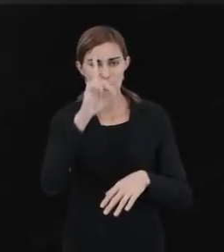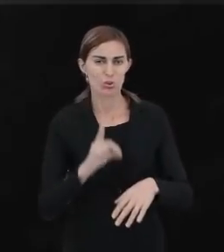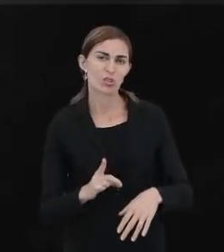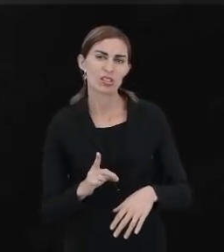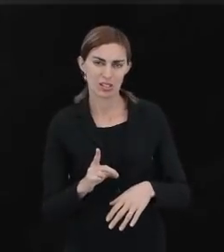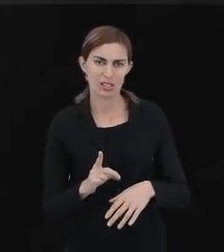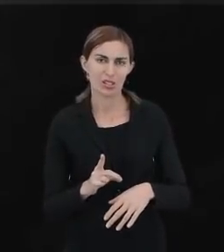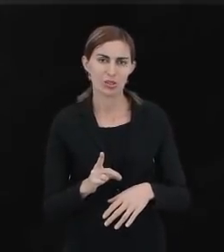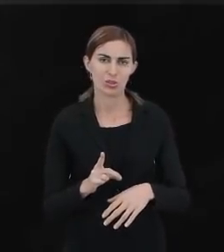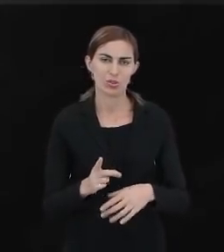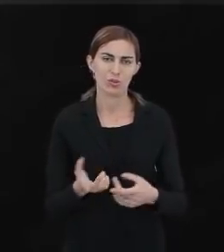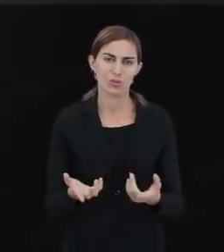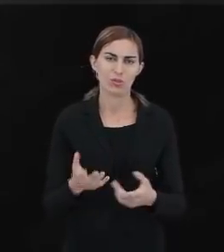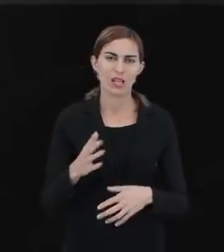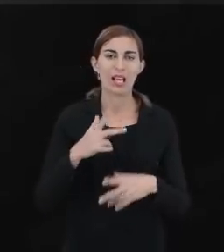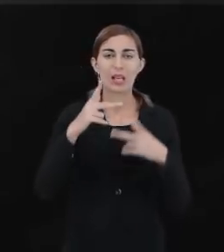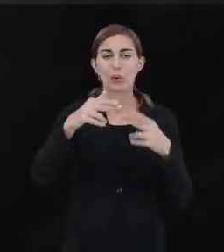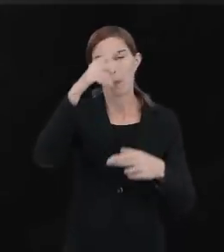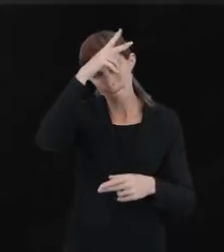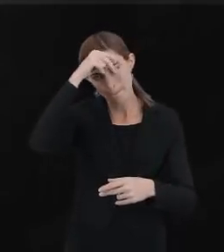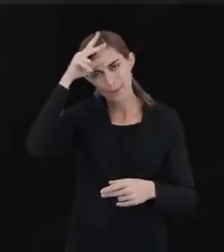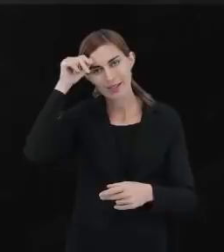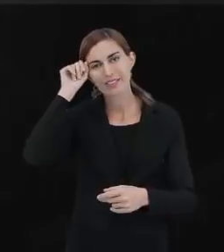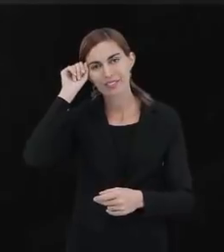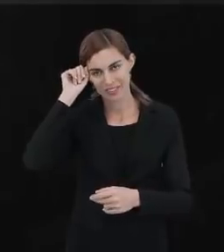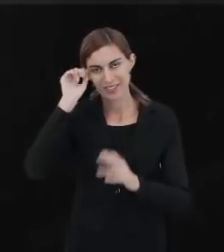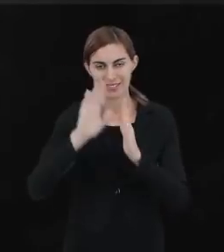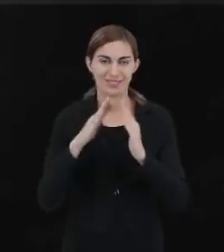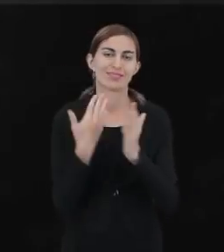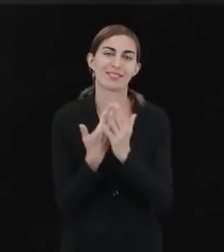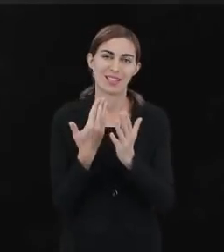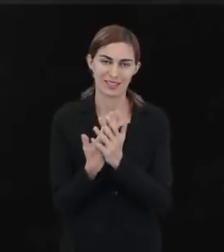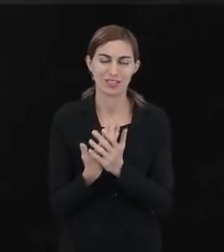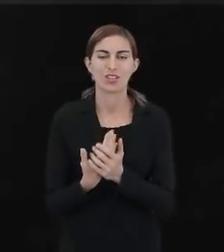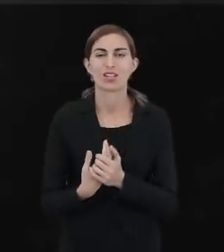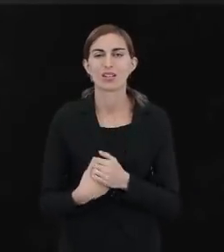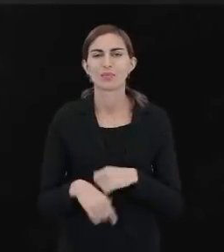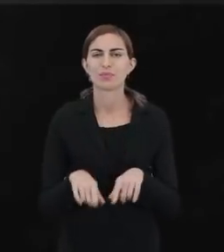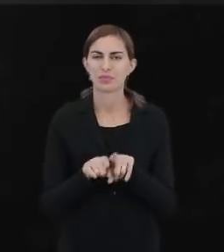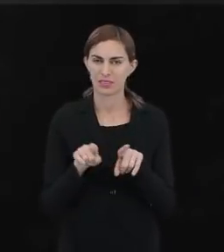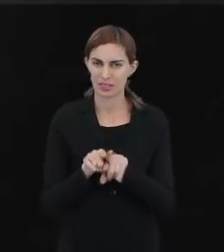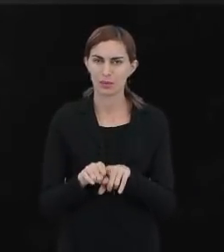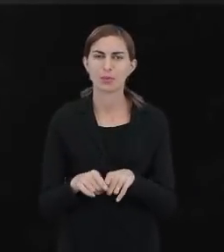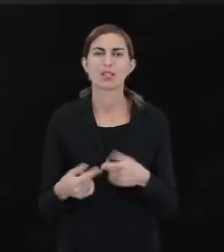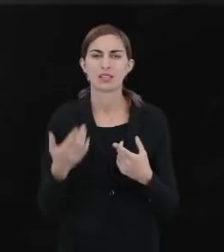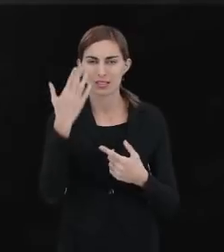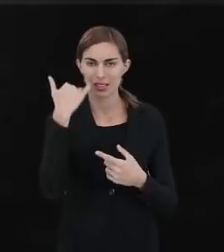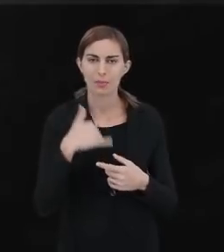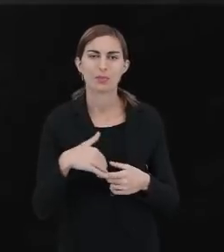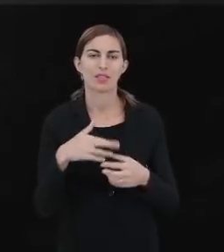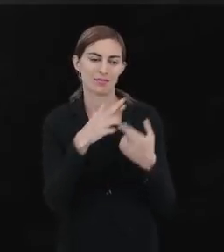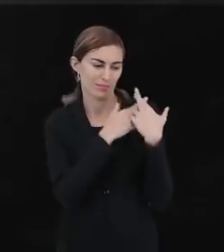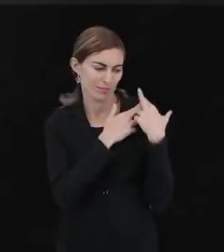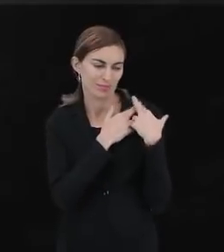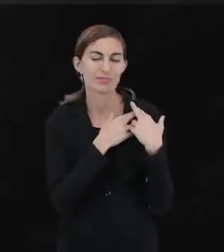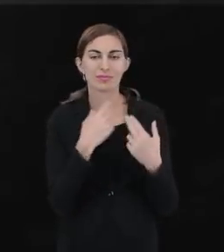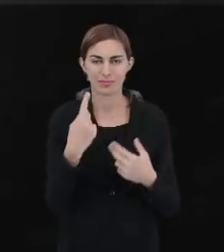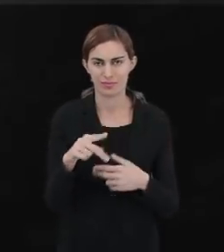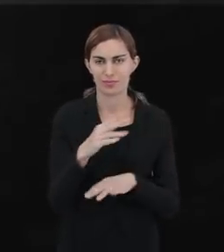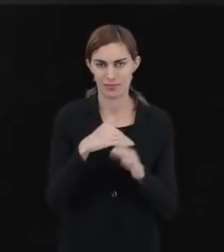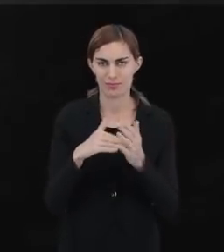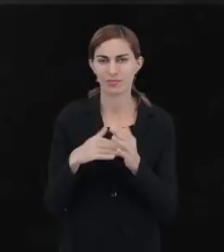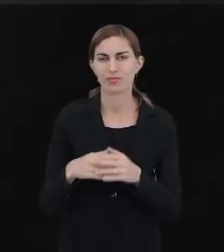grande prefeito que o prefeito é naquela escola e para lhe dar um pouco com eles saber suas atribuições todas a gente